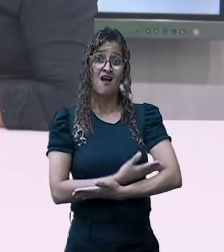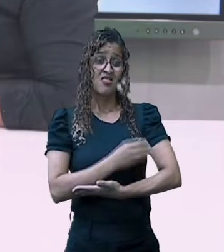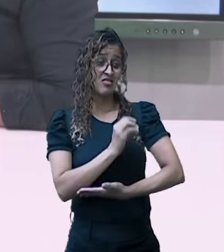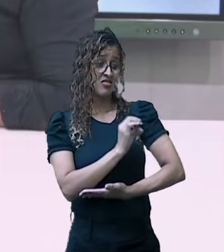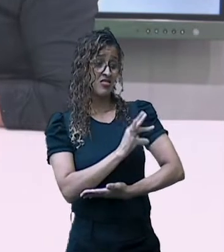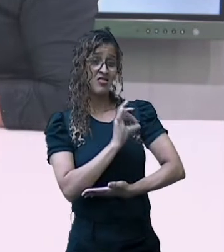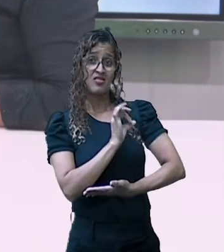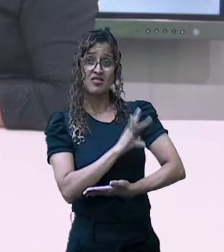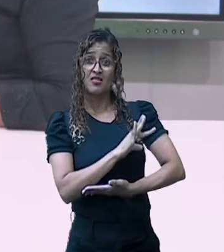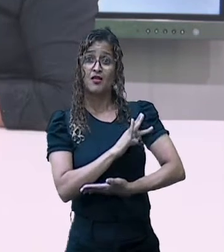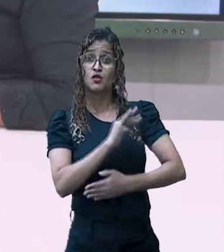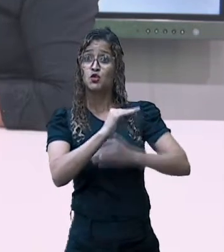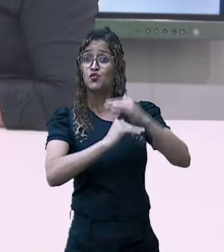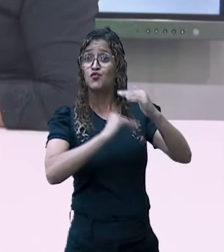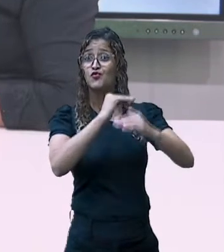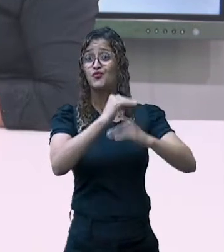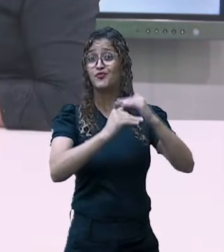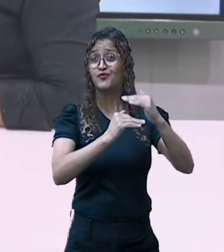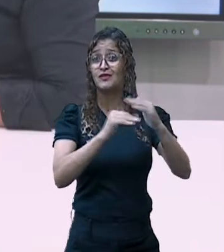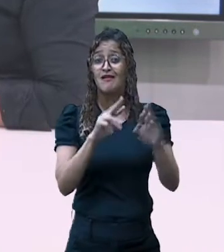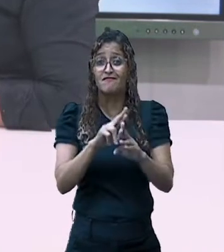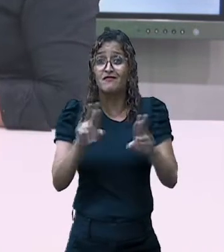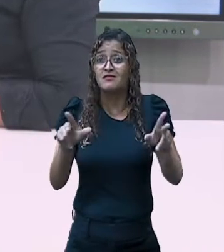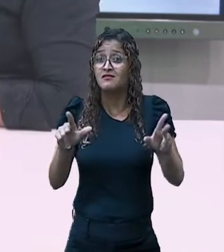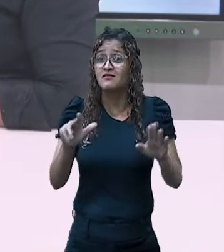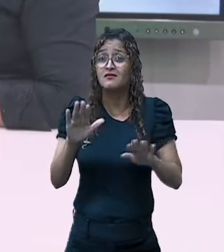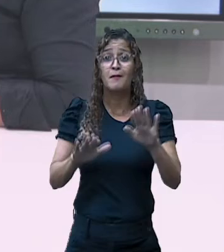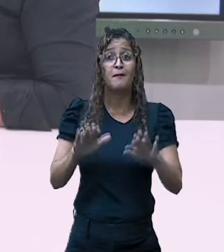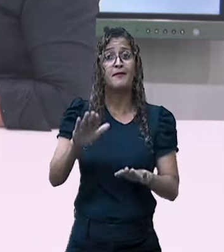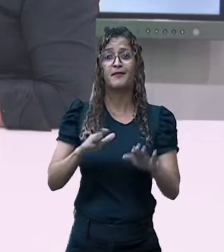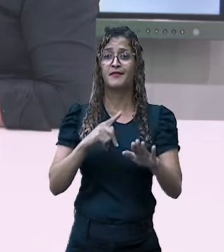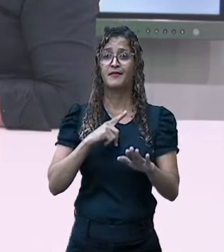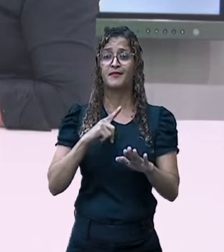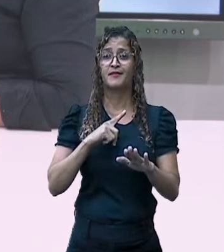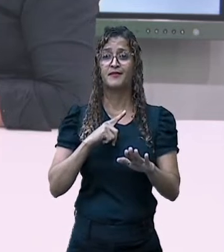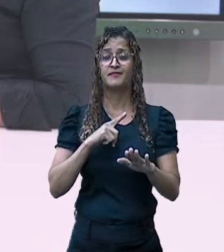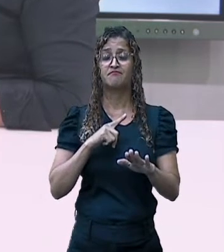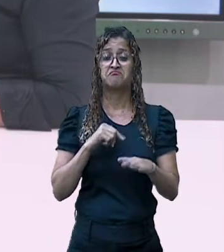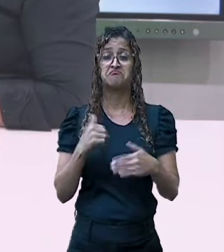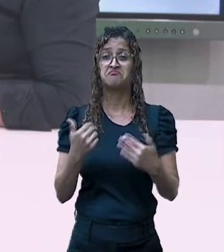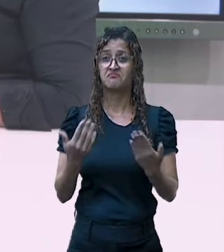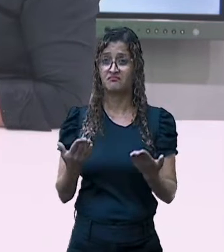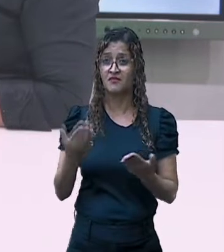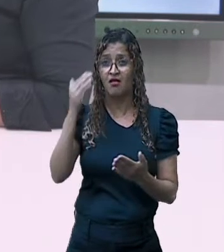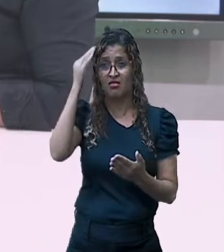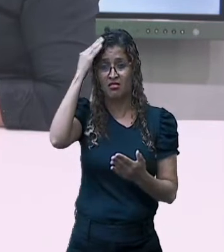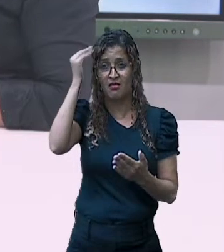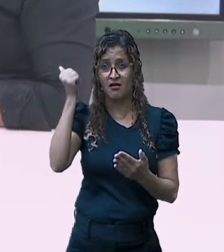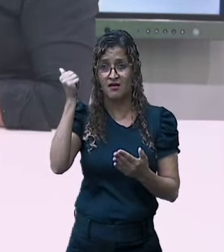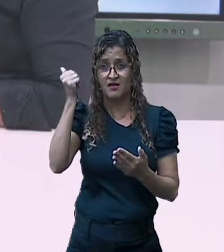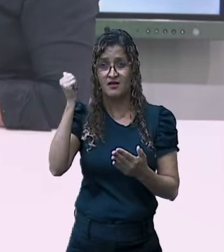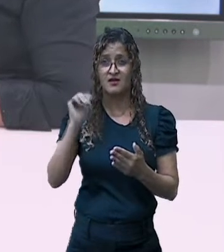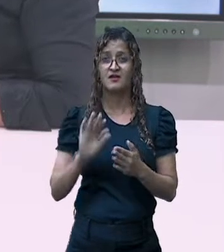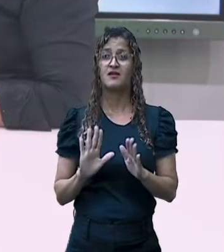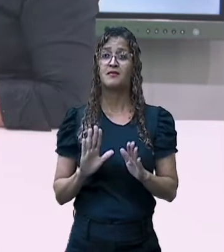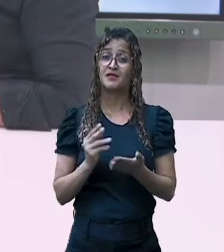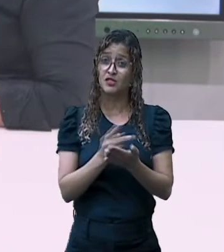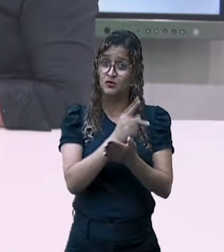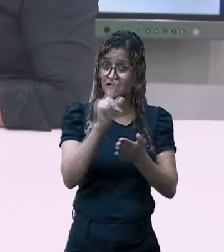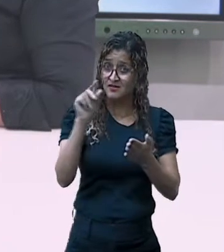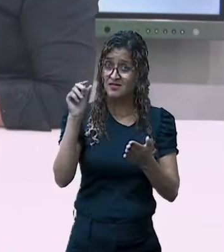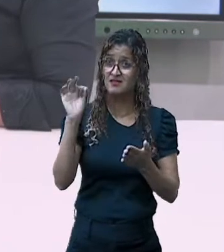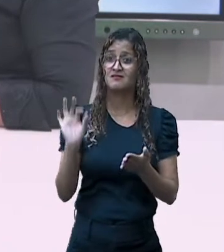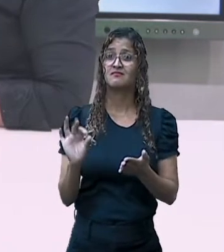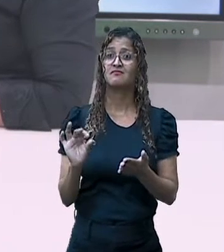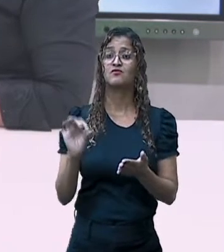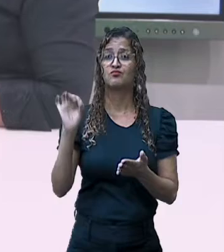desenvolvimento, né? Essa cronologia pode alterar de um bebê para o outro, de uma criança para o outro, mas em média é assim que acontece.